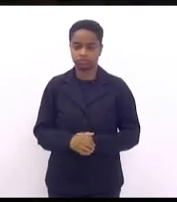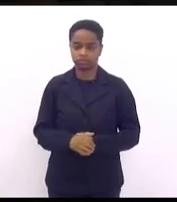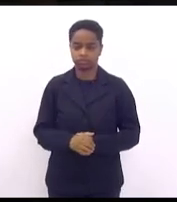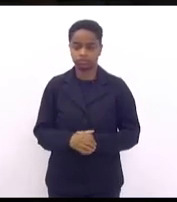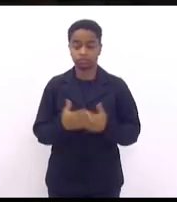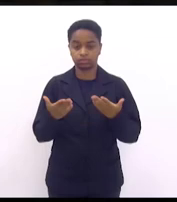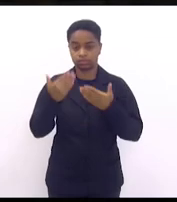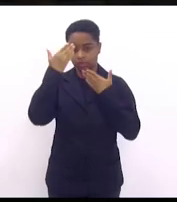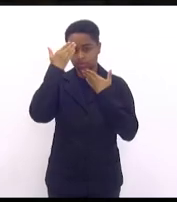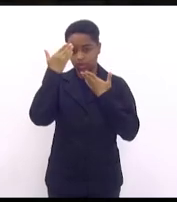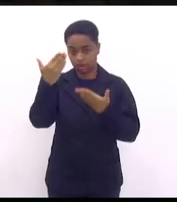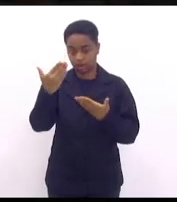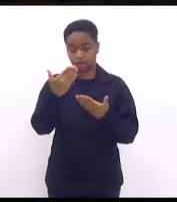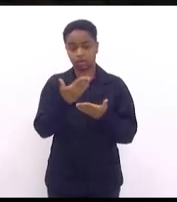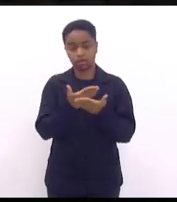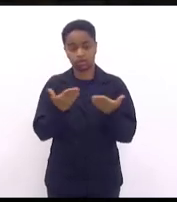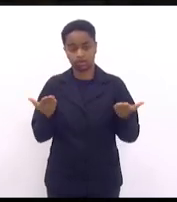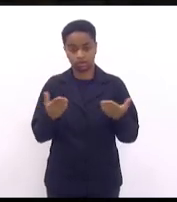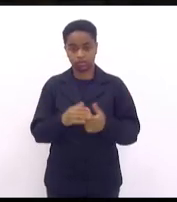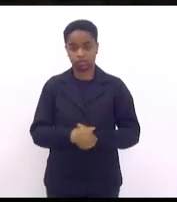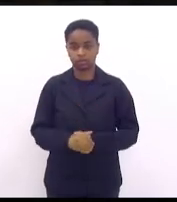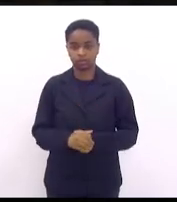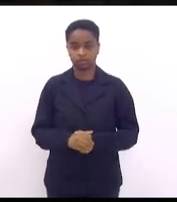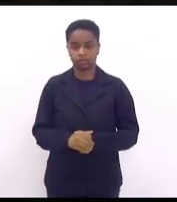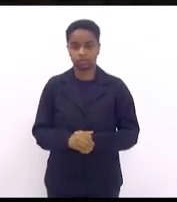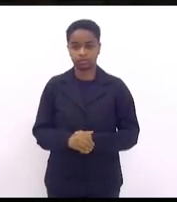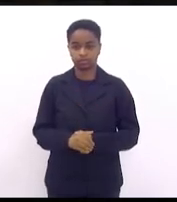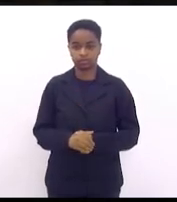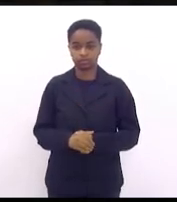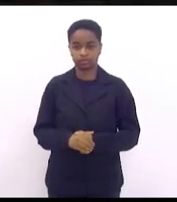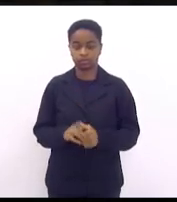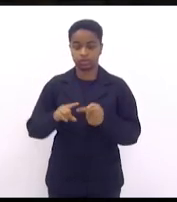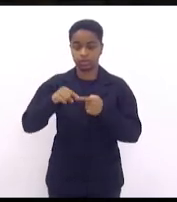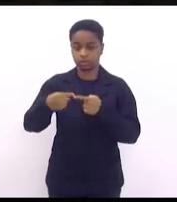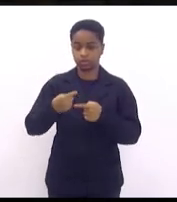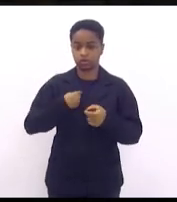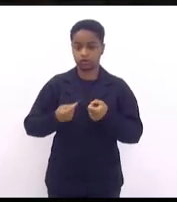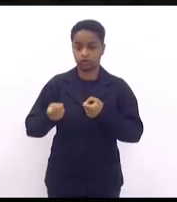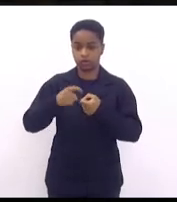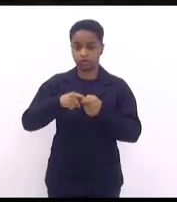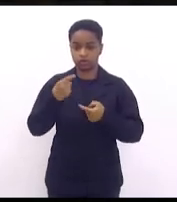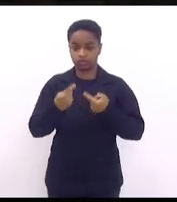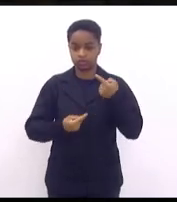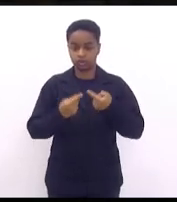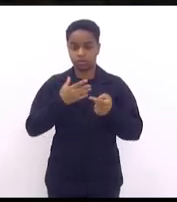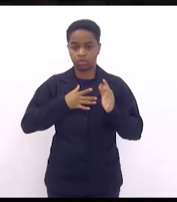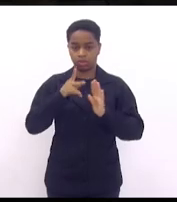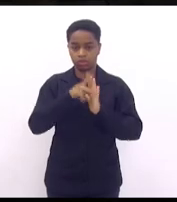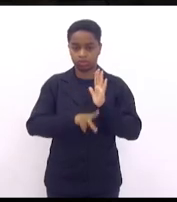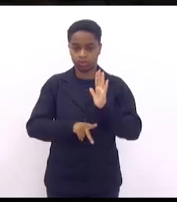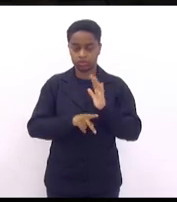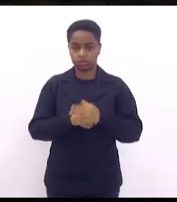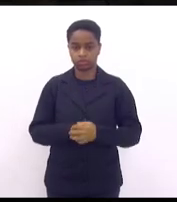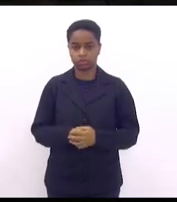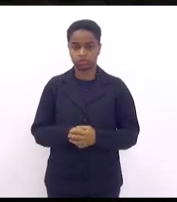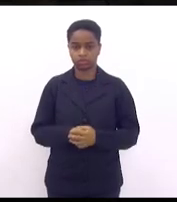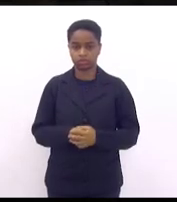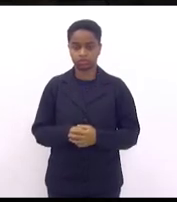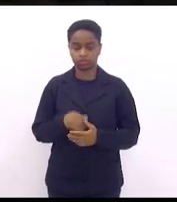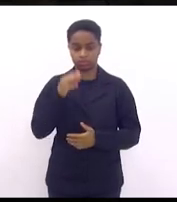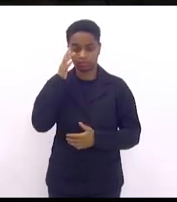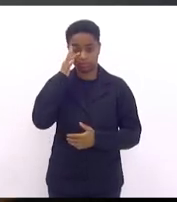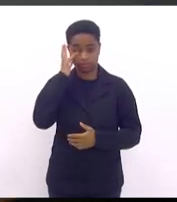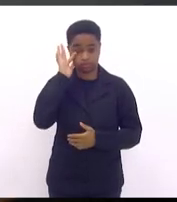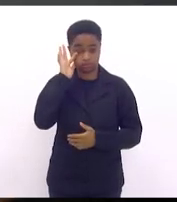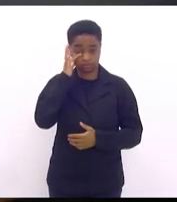Então, eu agradeço, muito obrigado, e depois eu volto para discutir o meu projeto do censo.